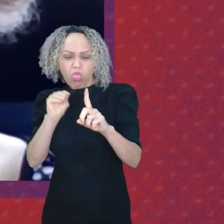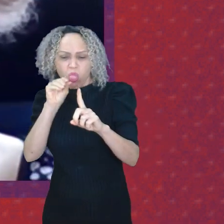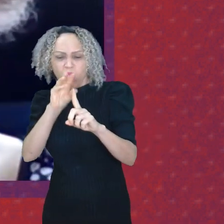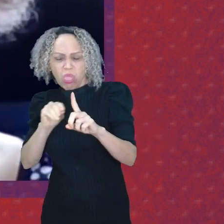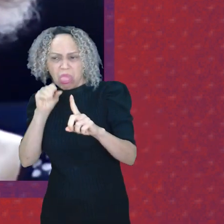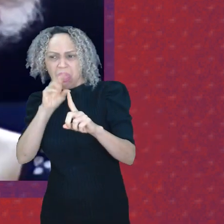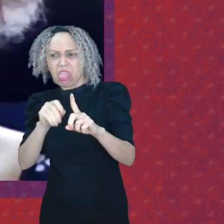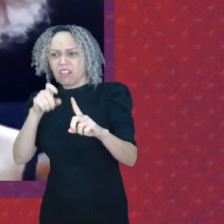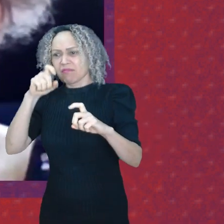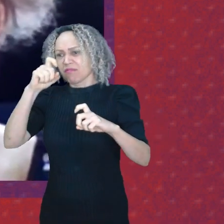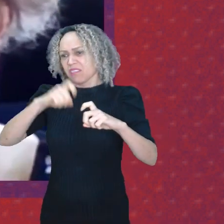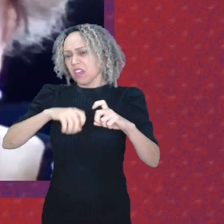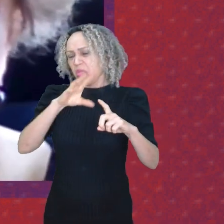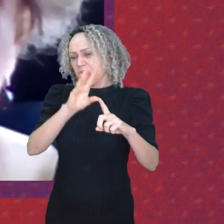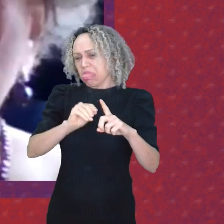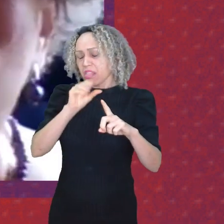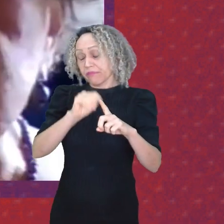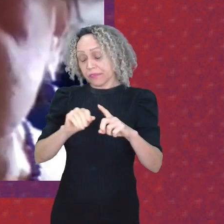homens